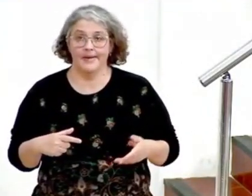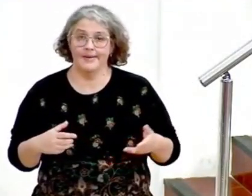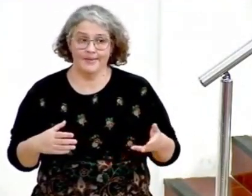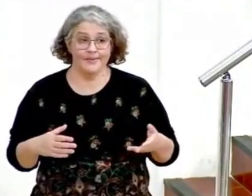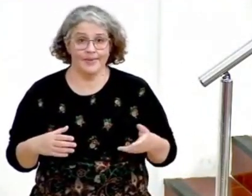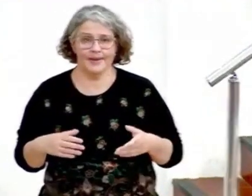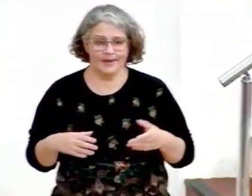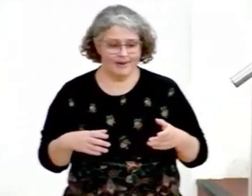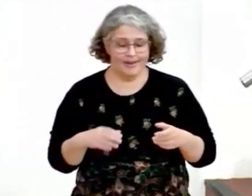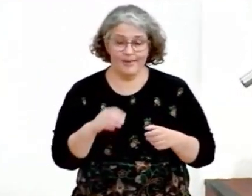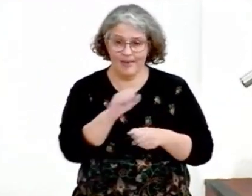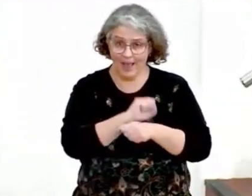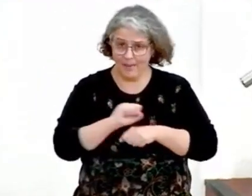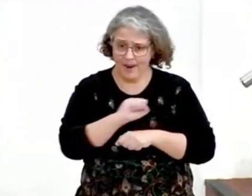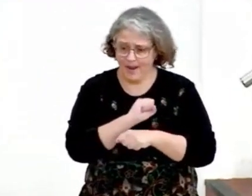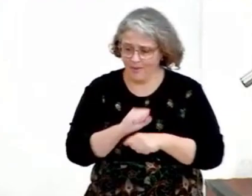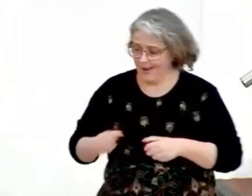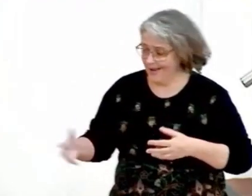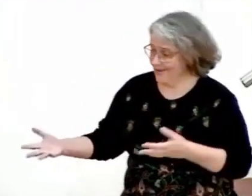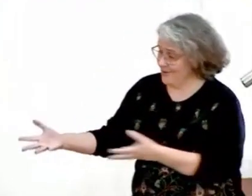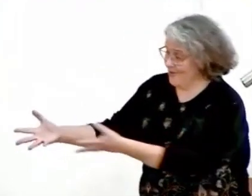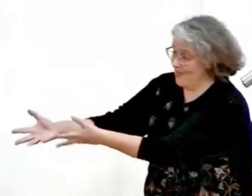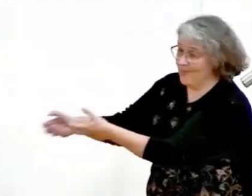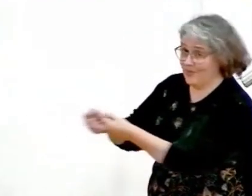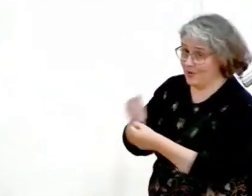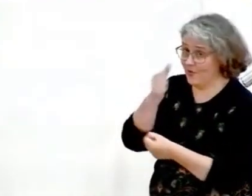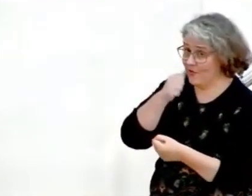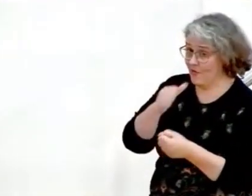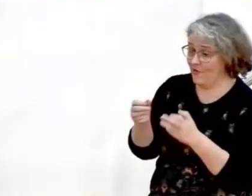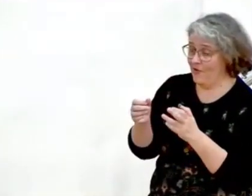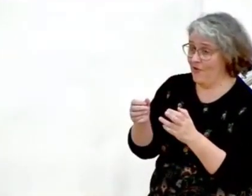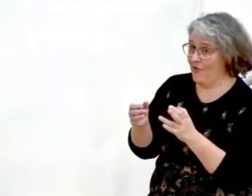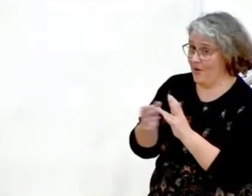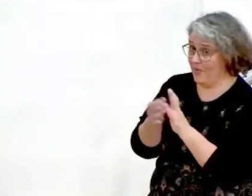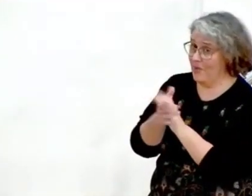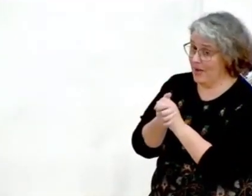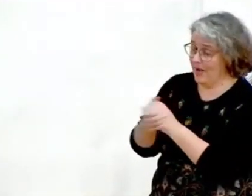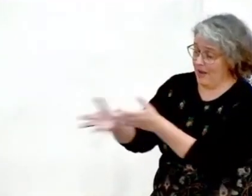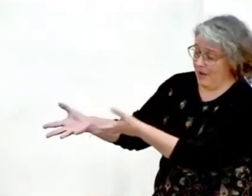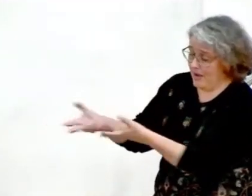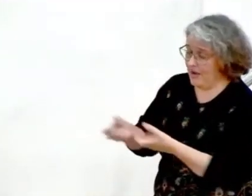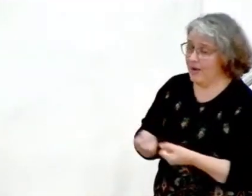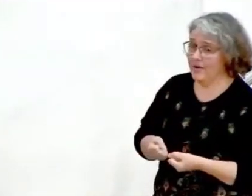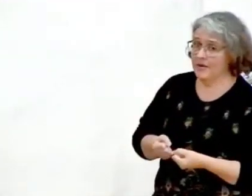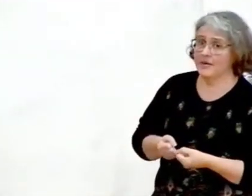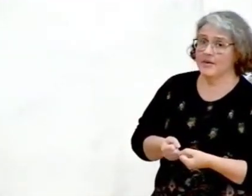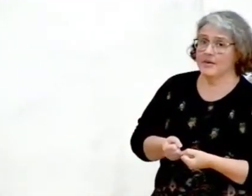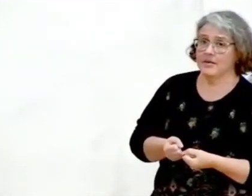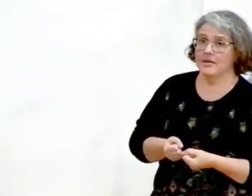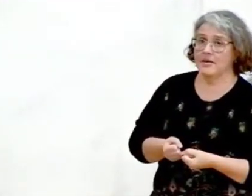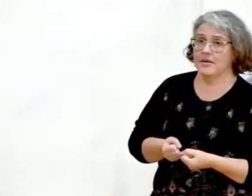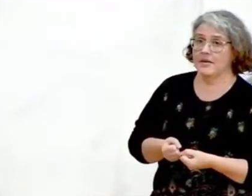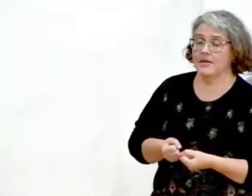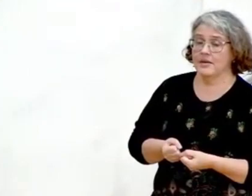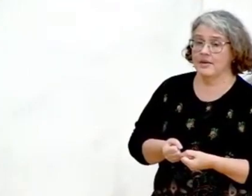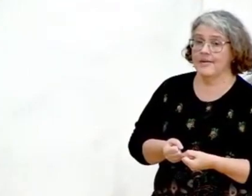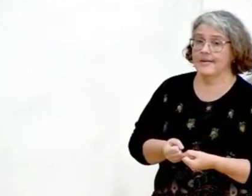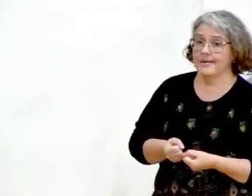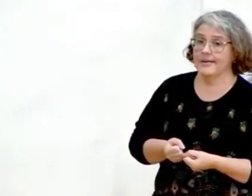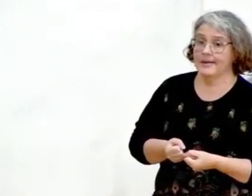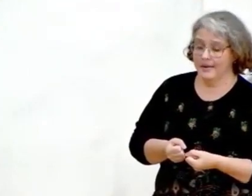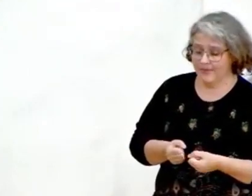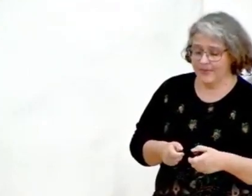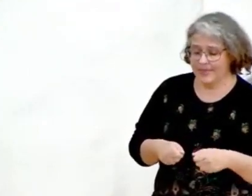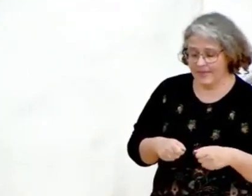aliança, dará o filho da promessa. E Abraão pode voltar e peregrinar nessa